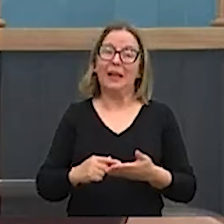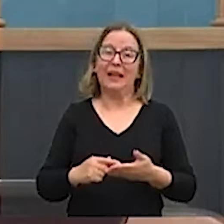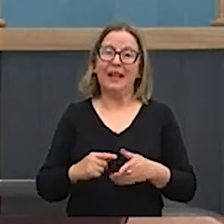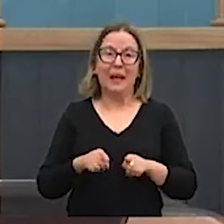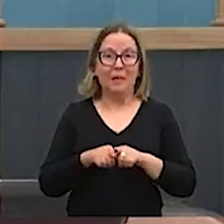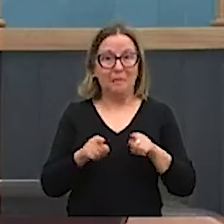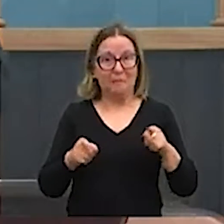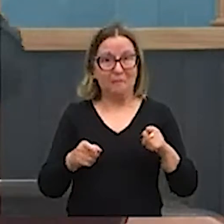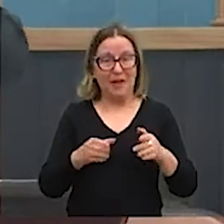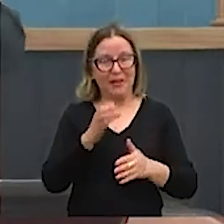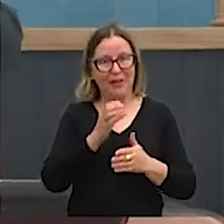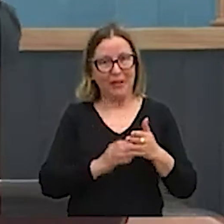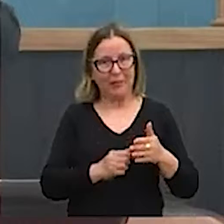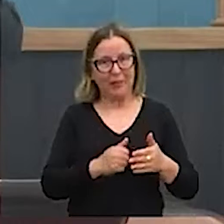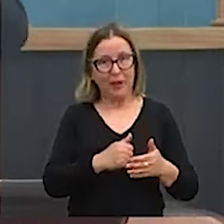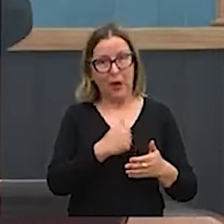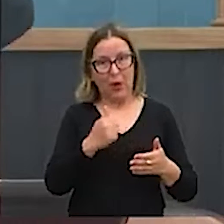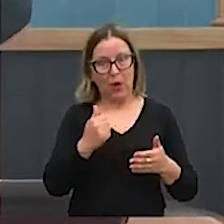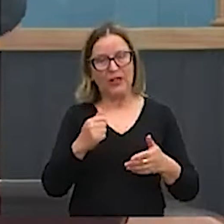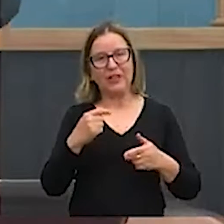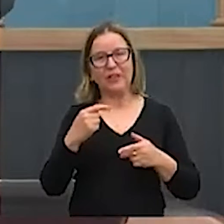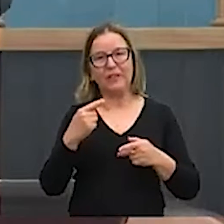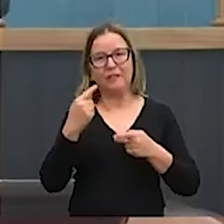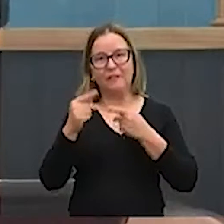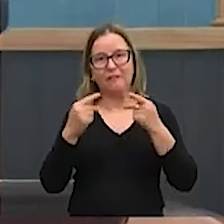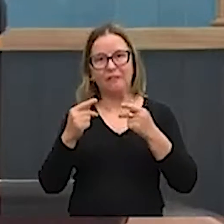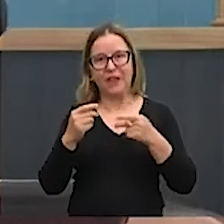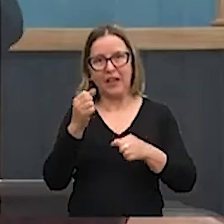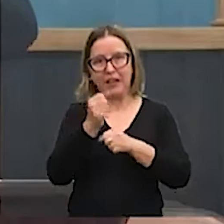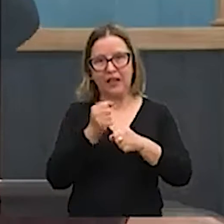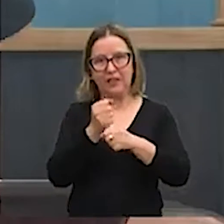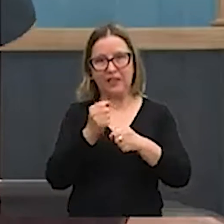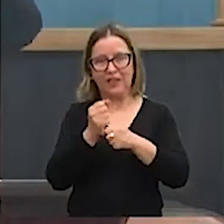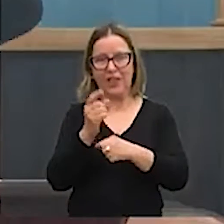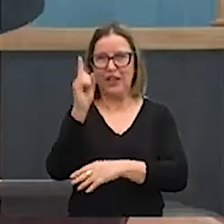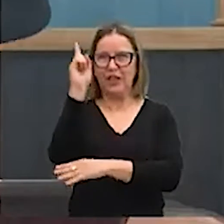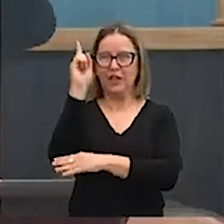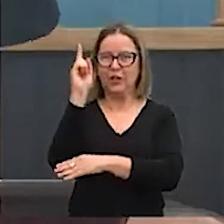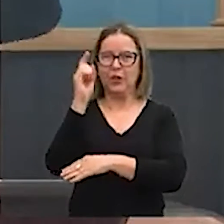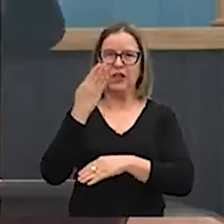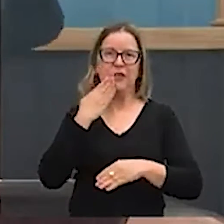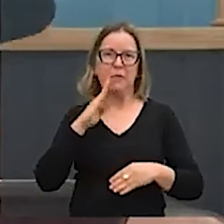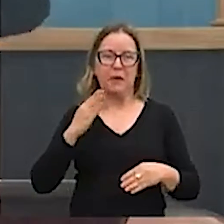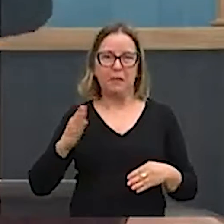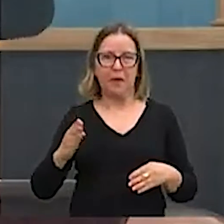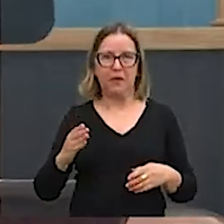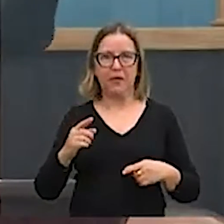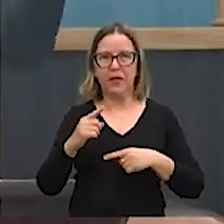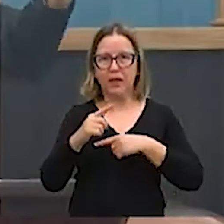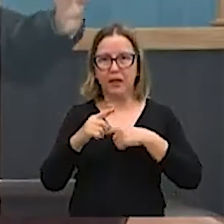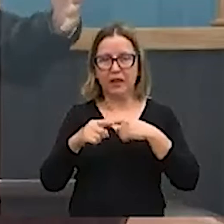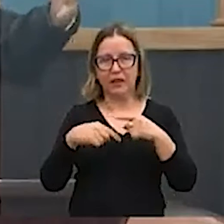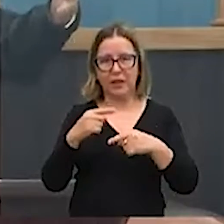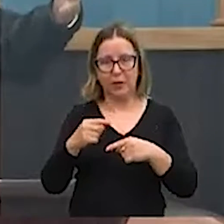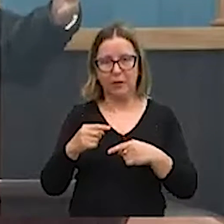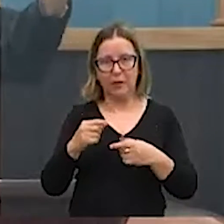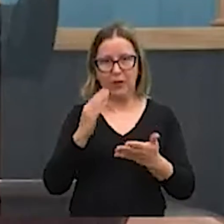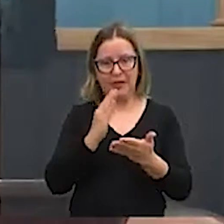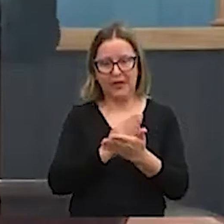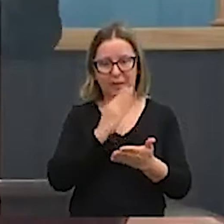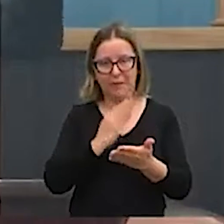de Gênesis fala da construção da Torre de Babel e depois da divisão das 3